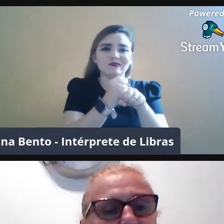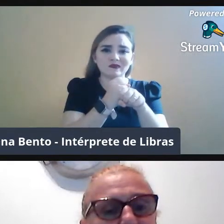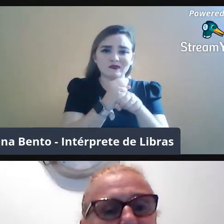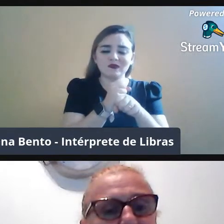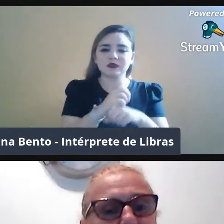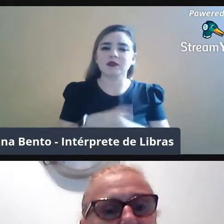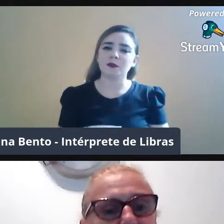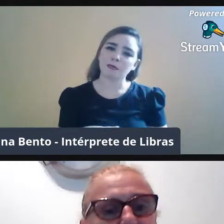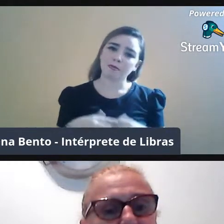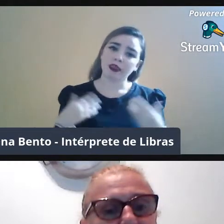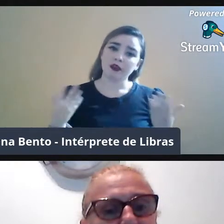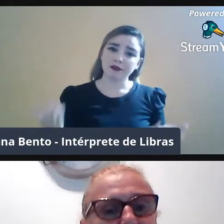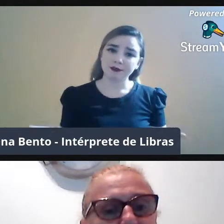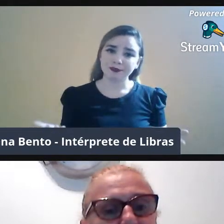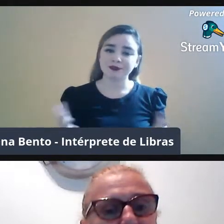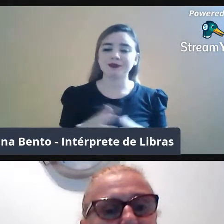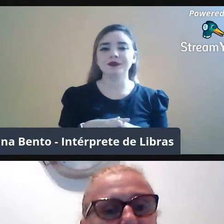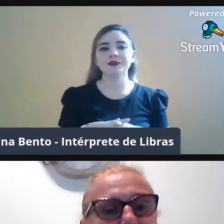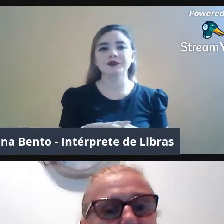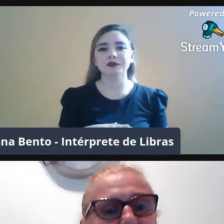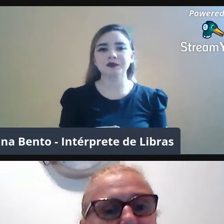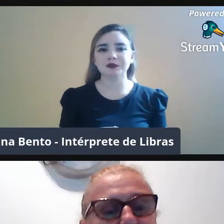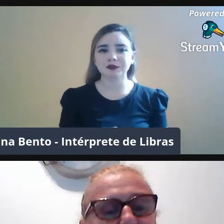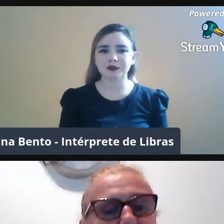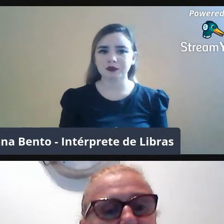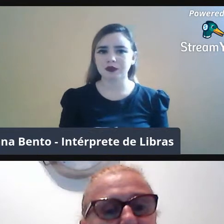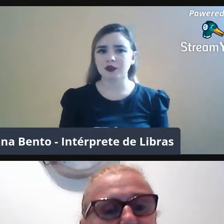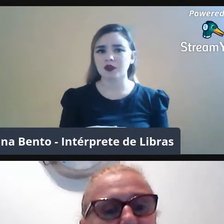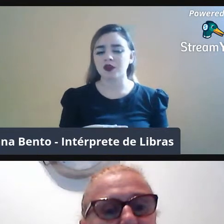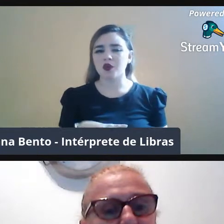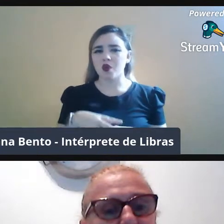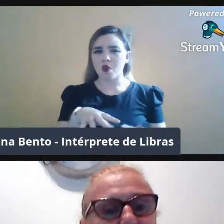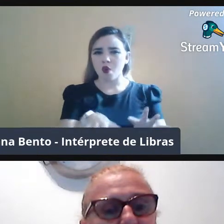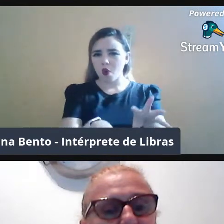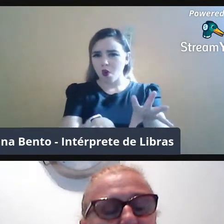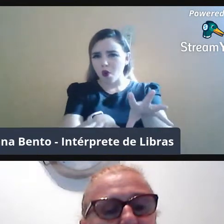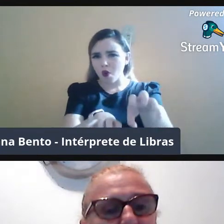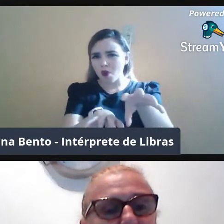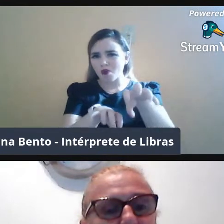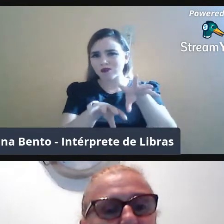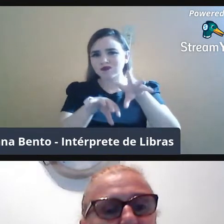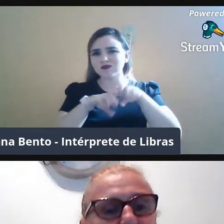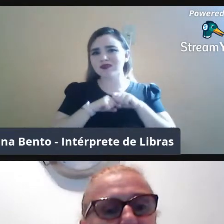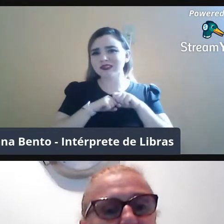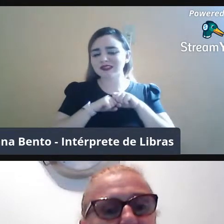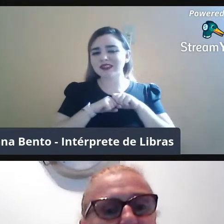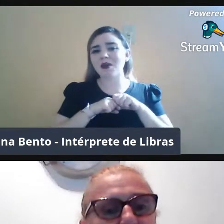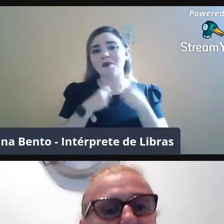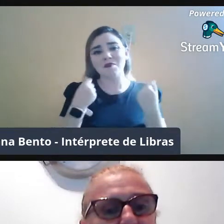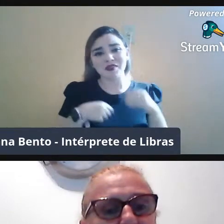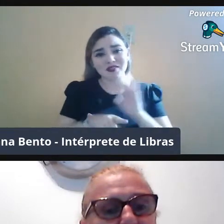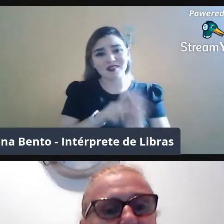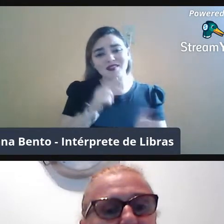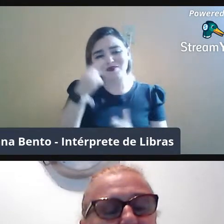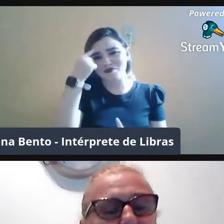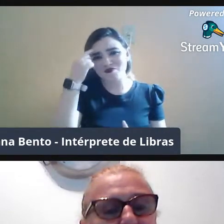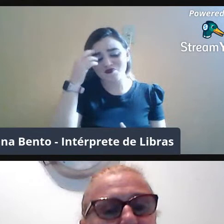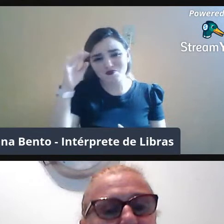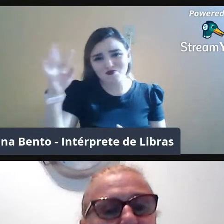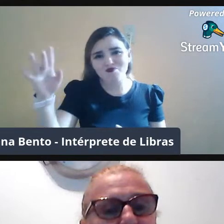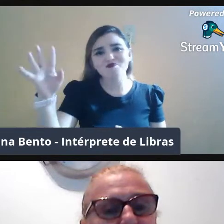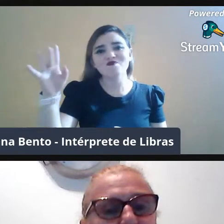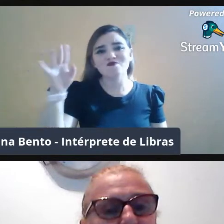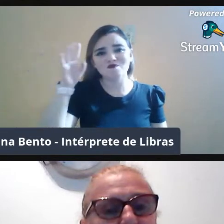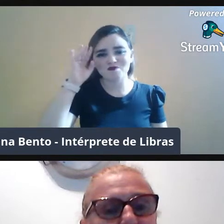Então, o consumo é realmente uma coisa que a gente precisa pensar, sim, a gente precisa refletir,